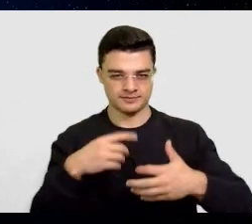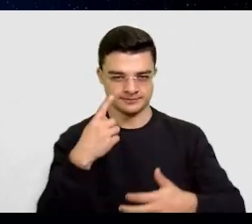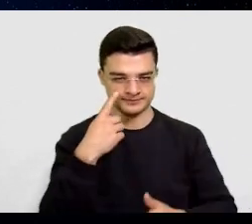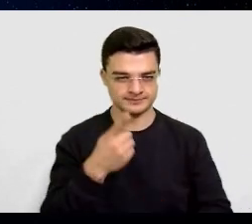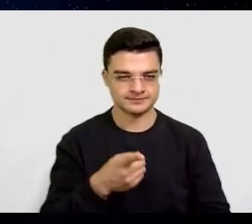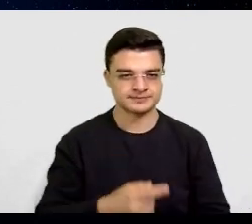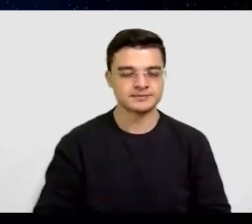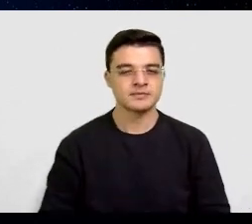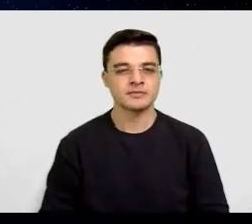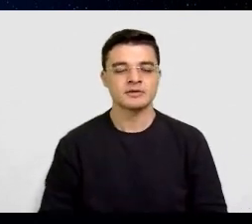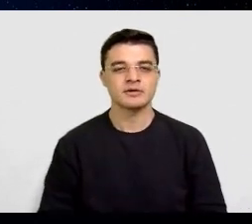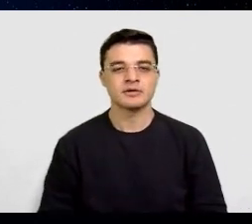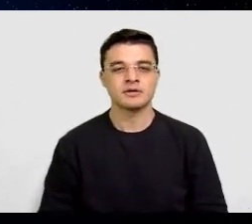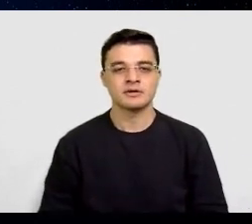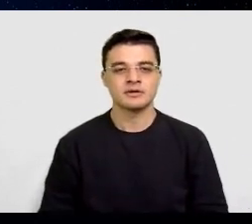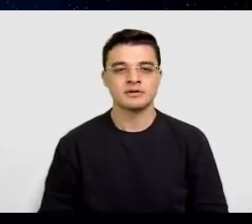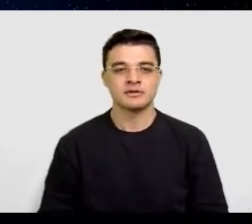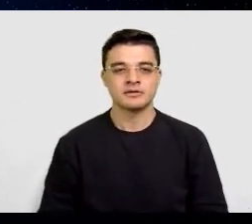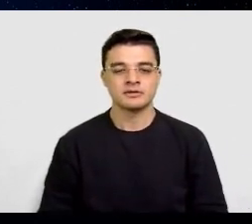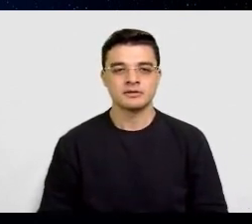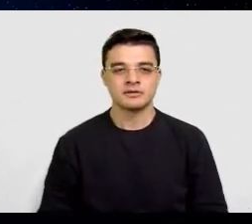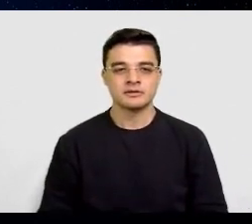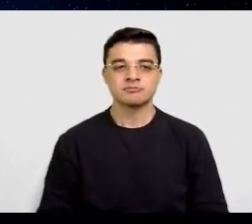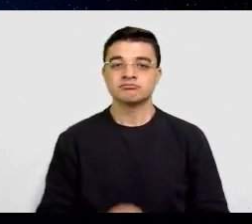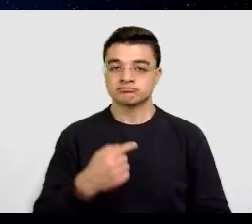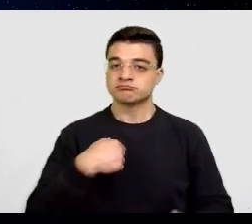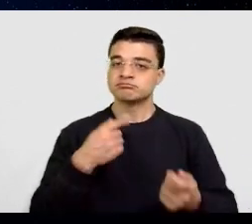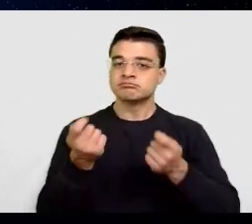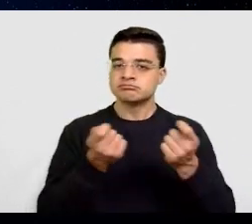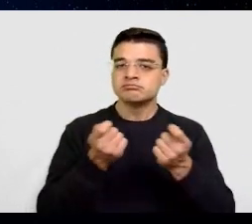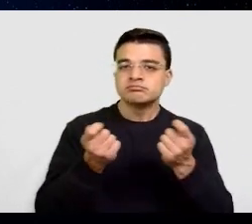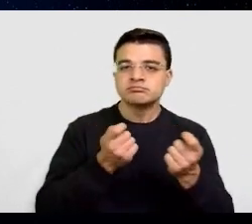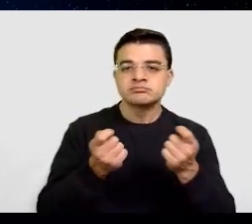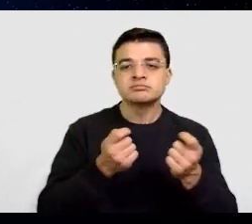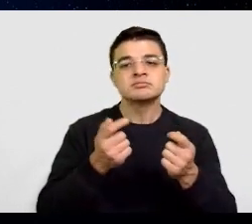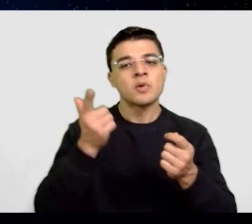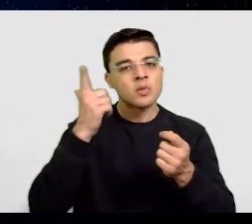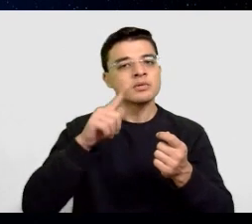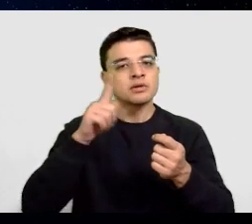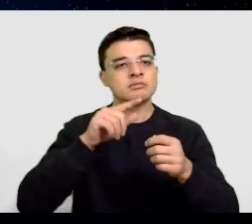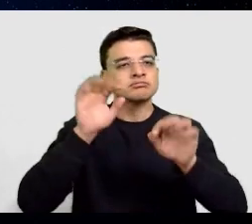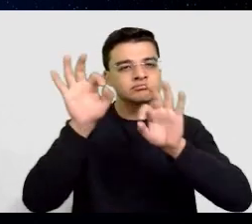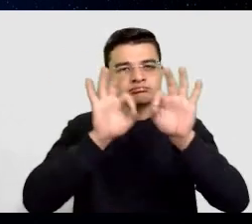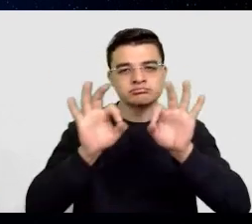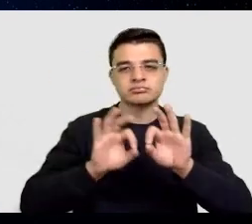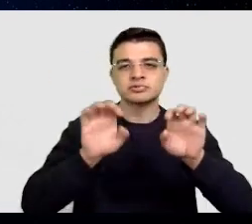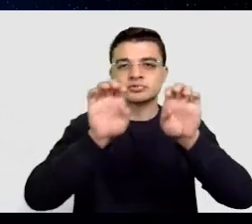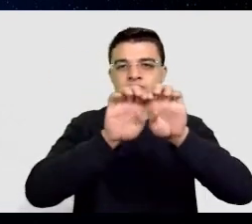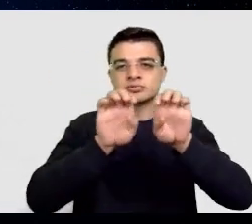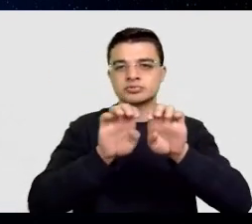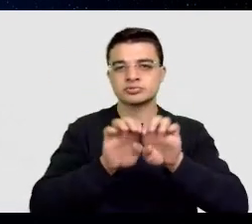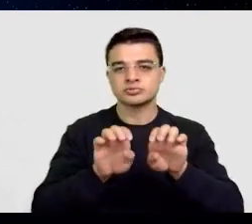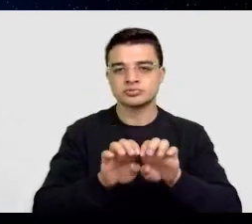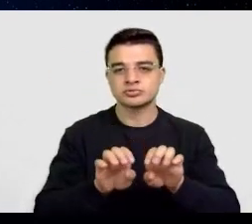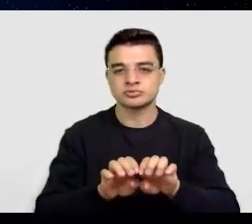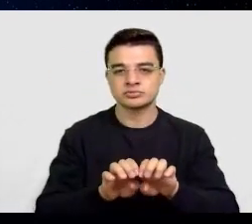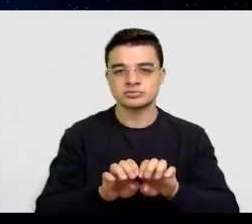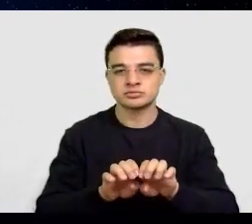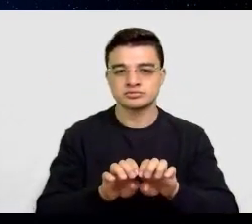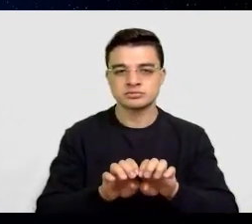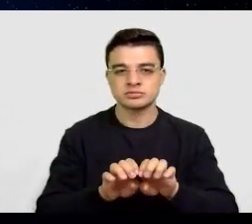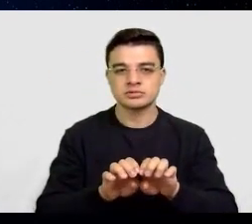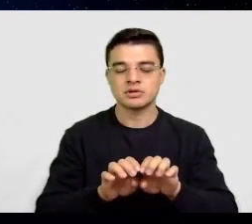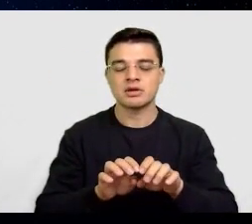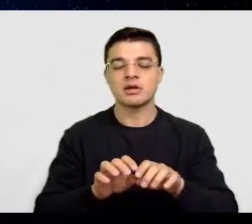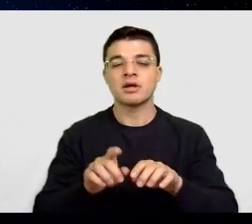de cada linha. E eu começando a manipular isso, eu consigo reestruturar os headers da requisição que estavam